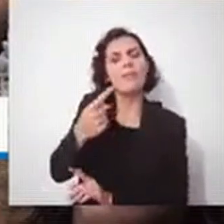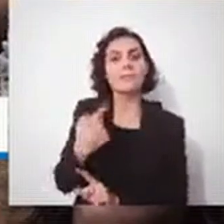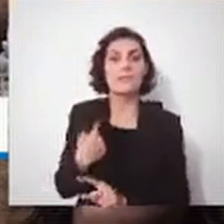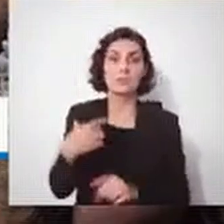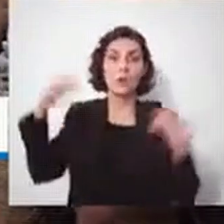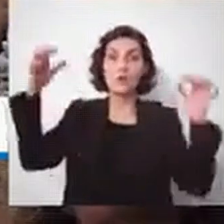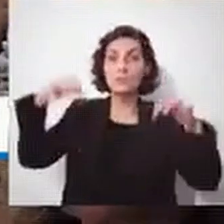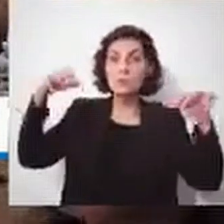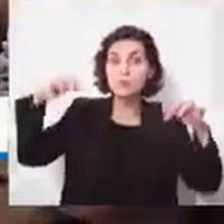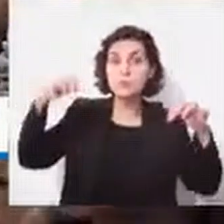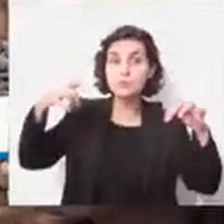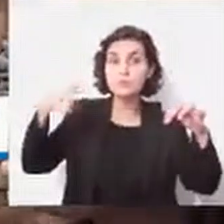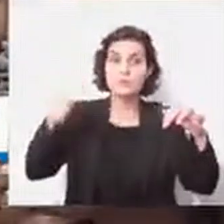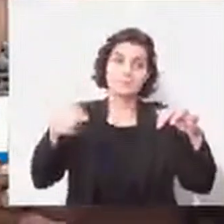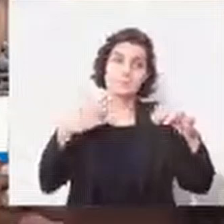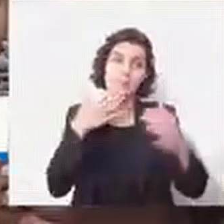também